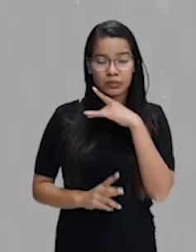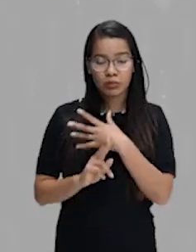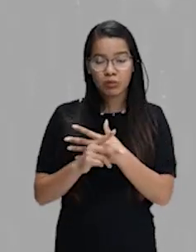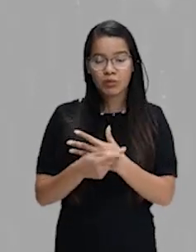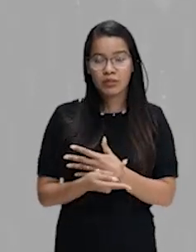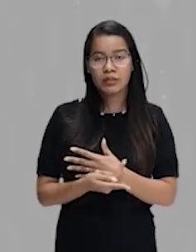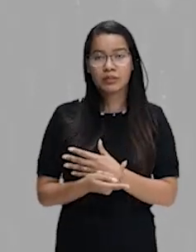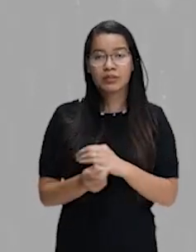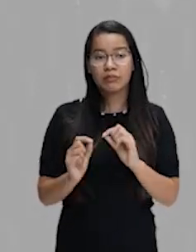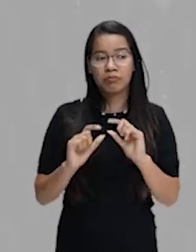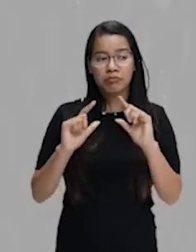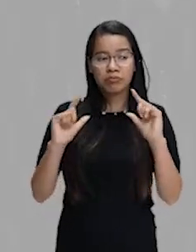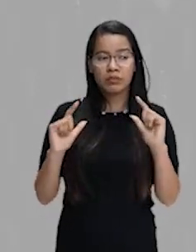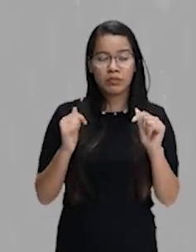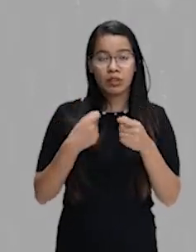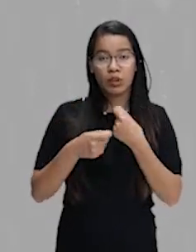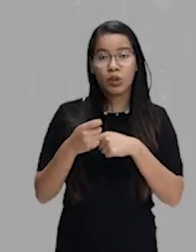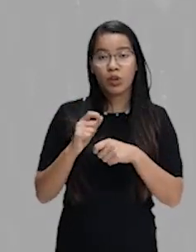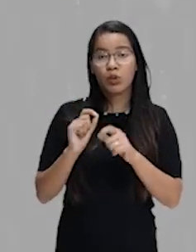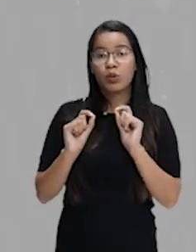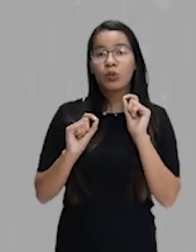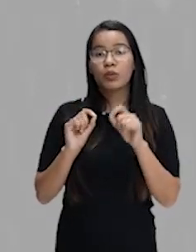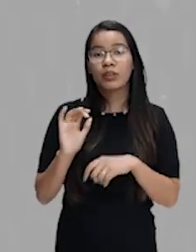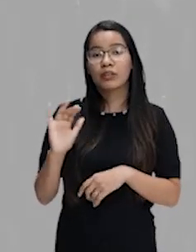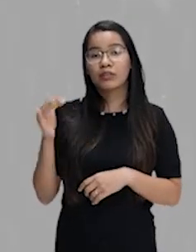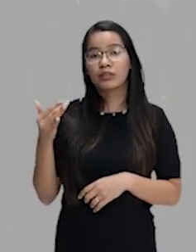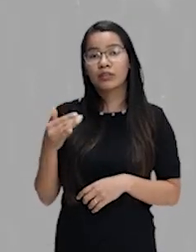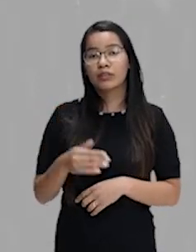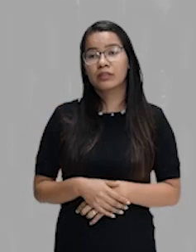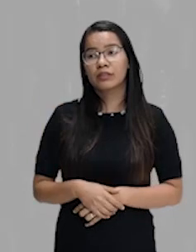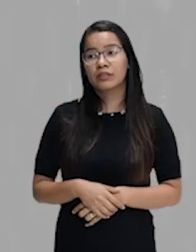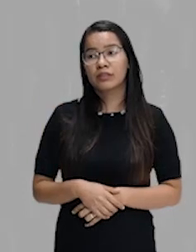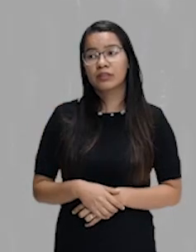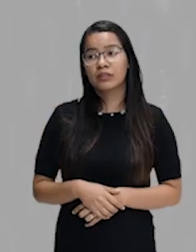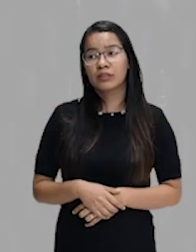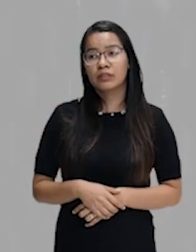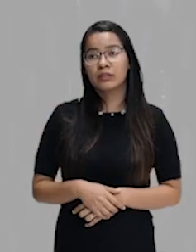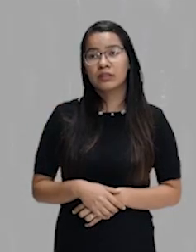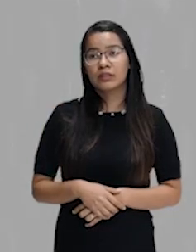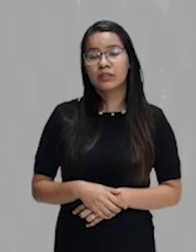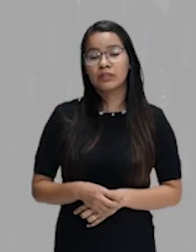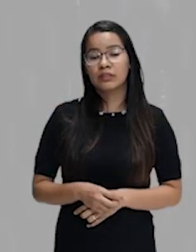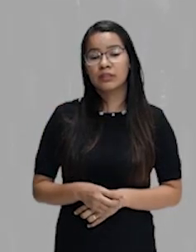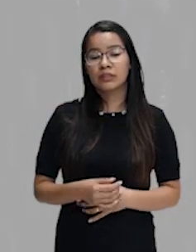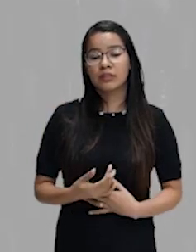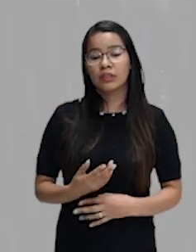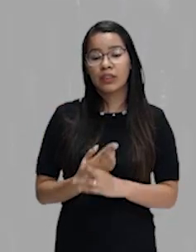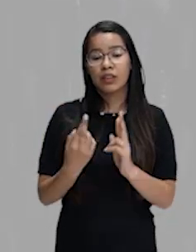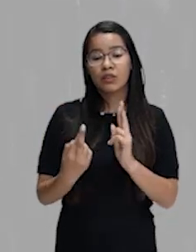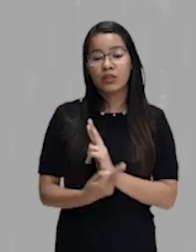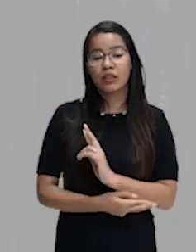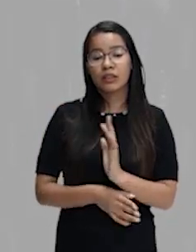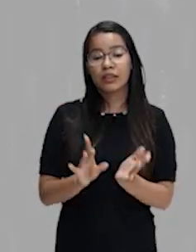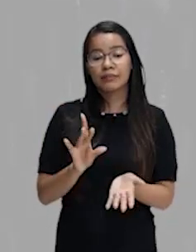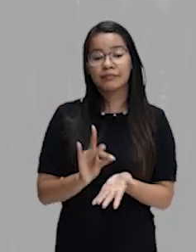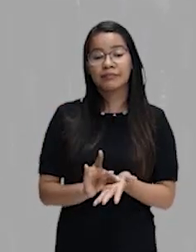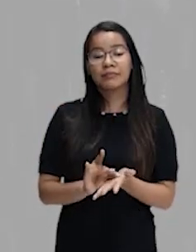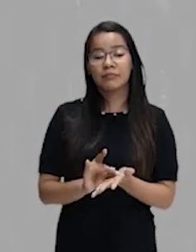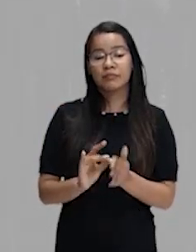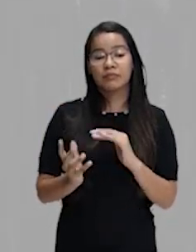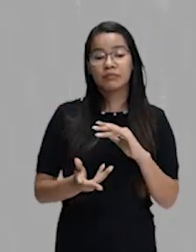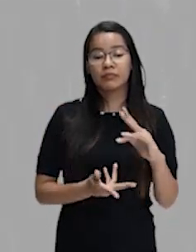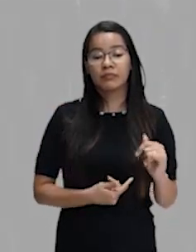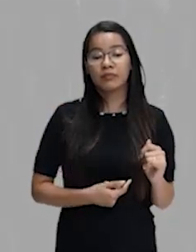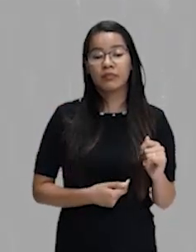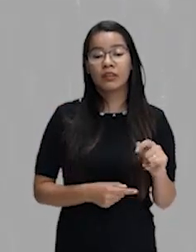da economia. E aí o que acontece? Apropria-se, né, apropriado à realidade mundial e condizente com a